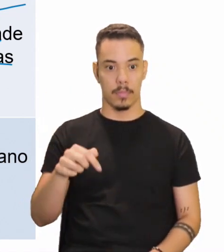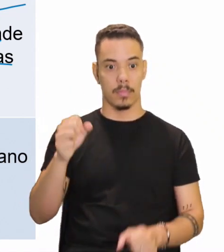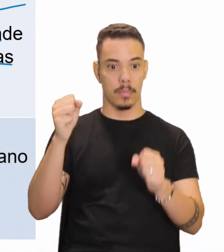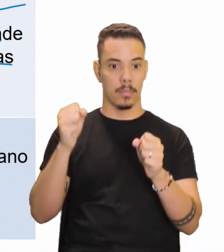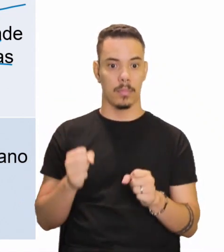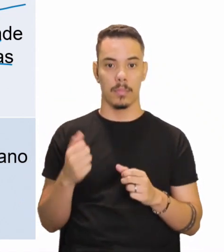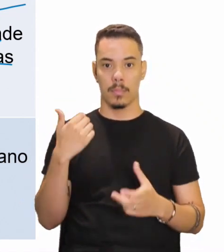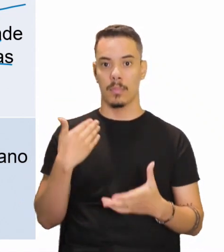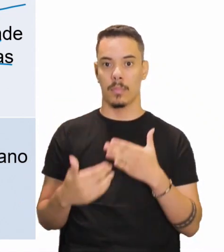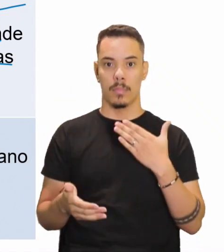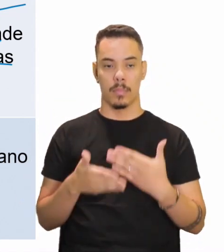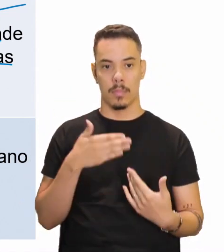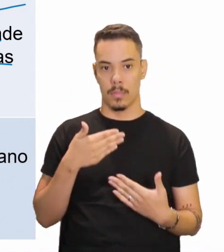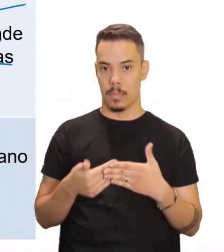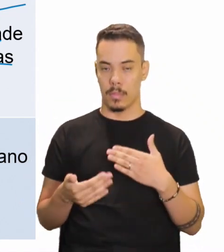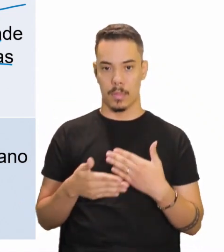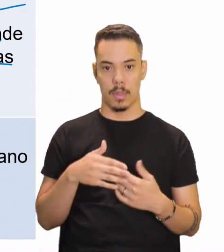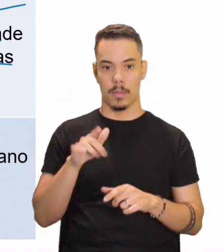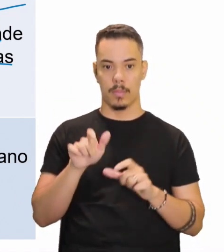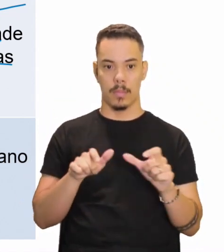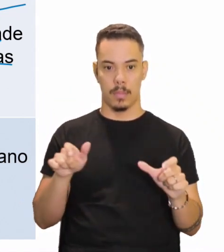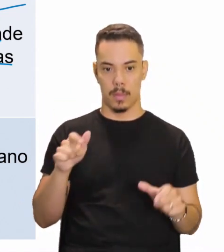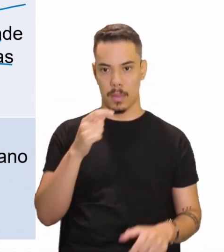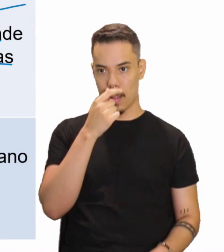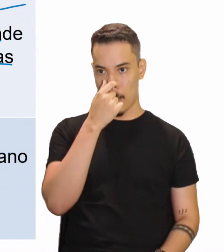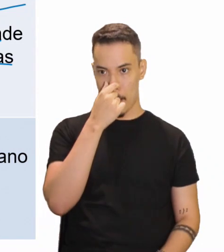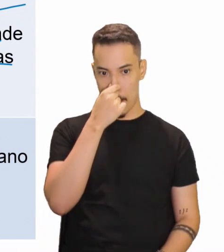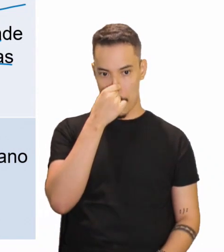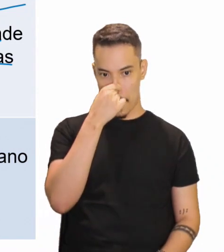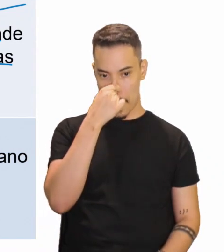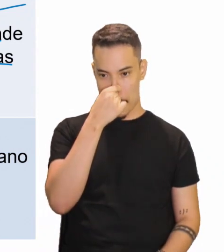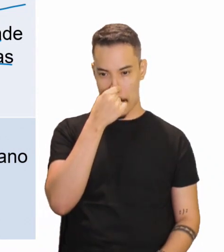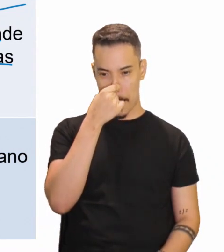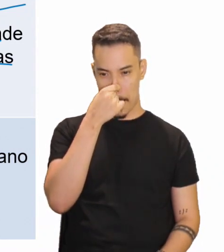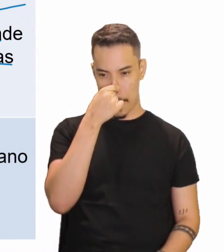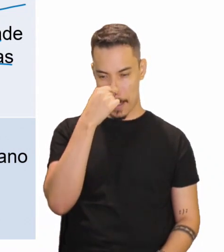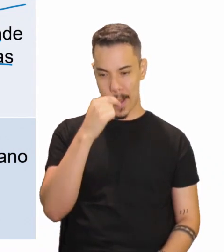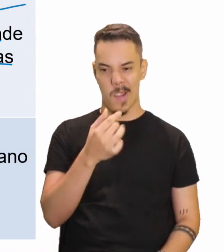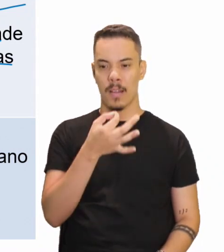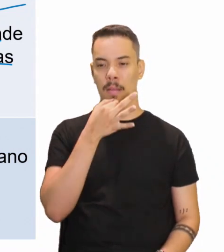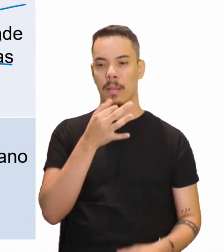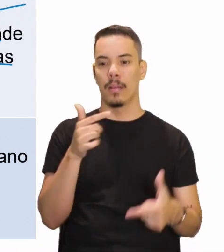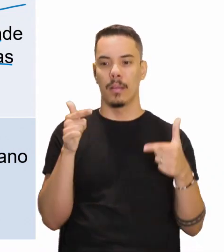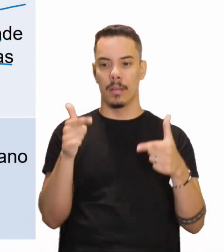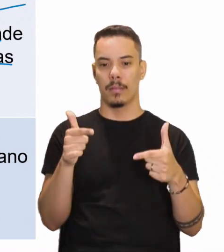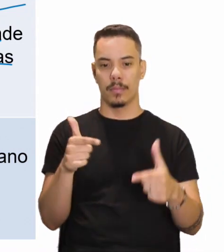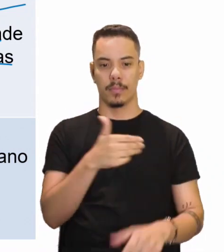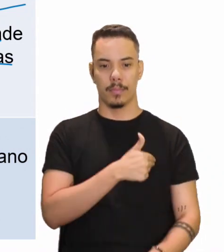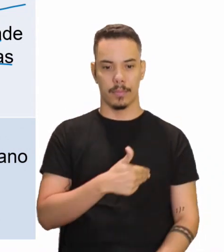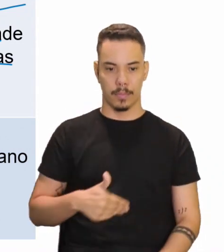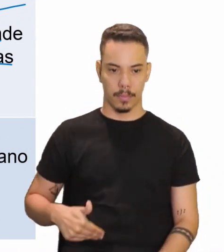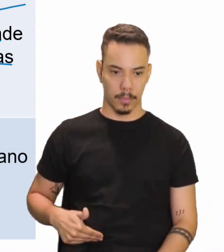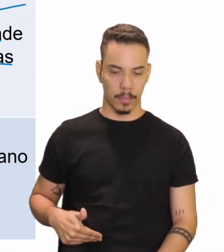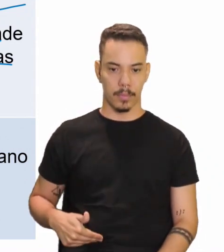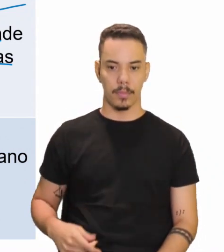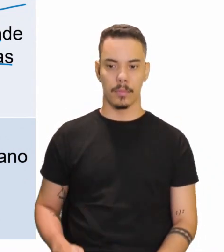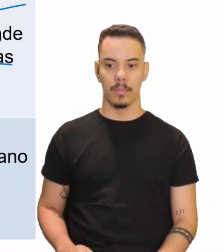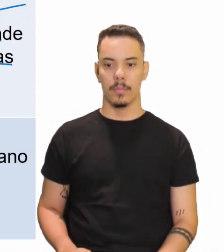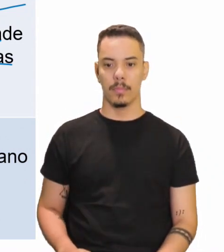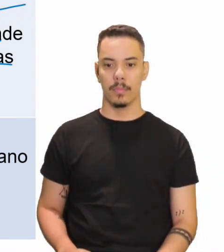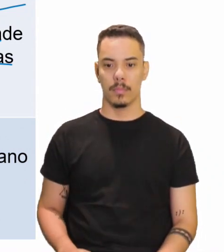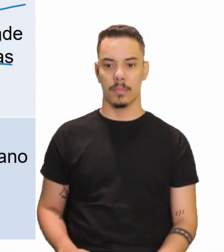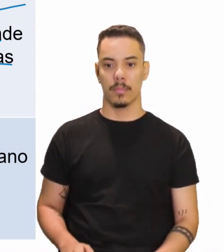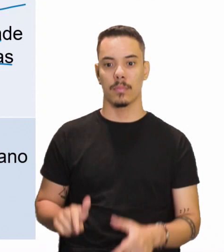pode ser qualquer personagem e é na crítica ao governo a